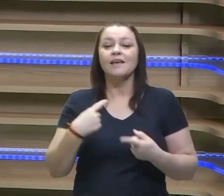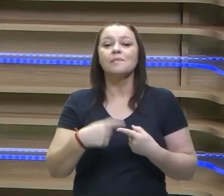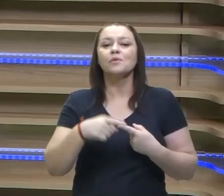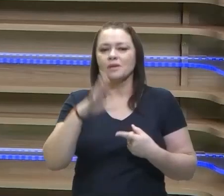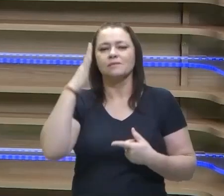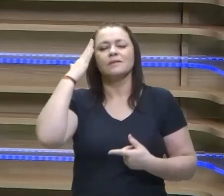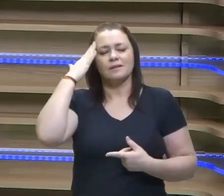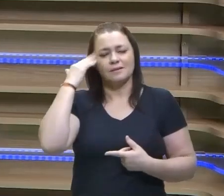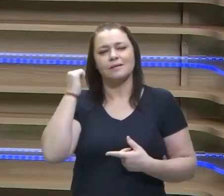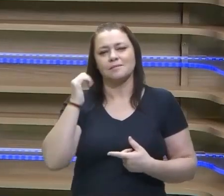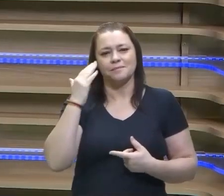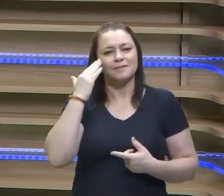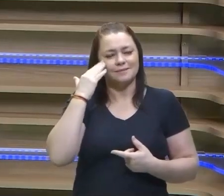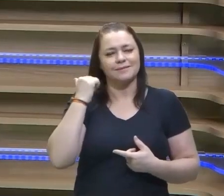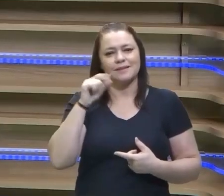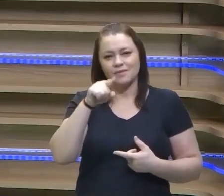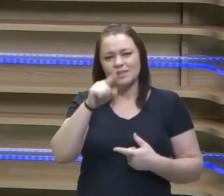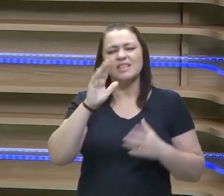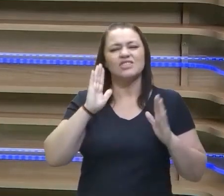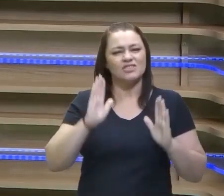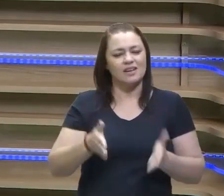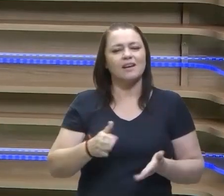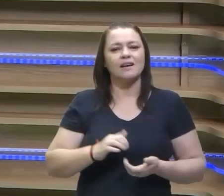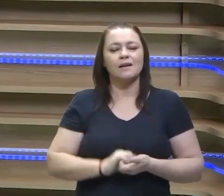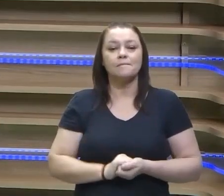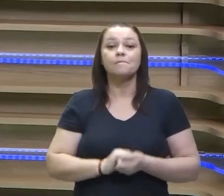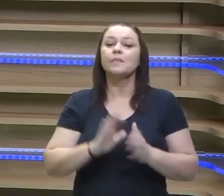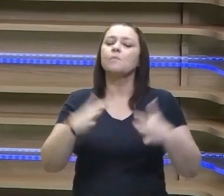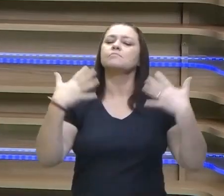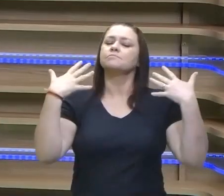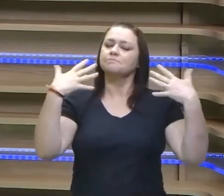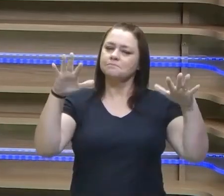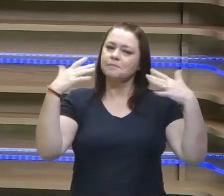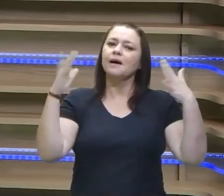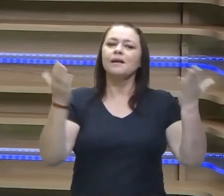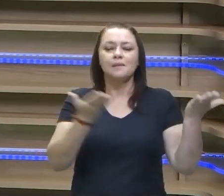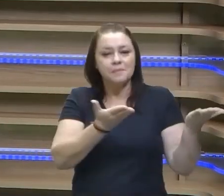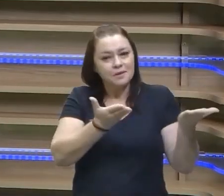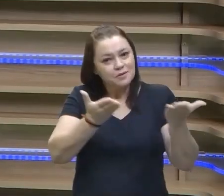sabia disso, né? Foi para relembrar. Então, pronto, parabéns para você.